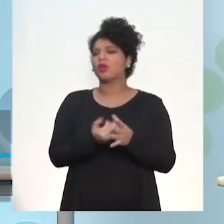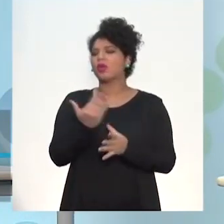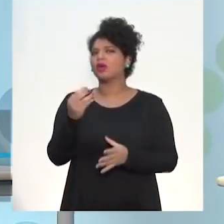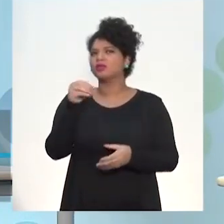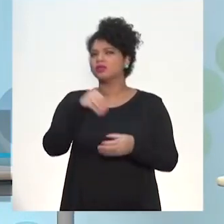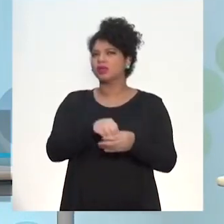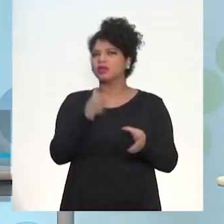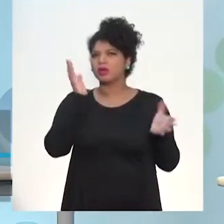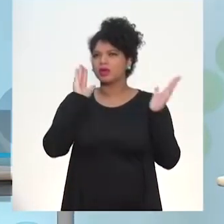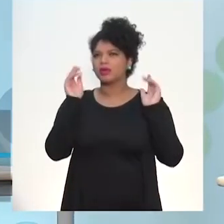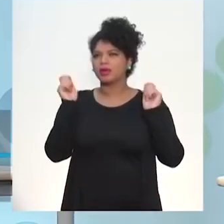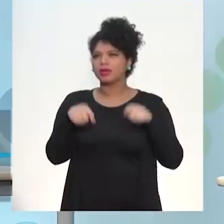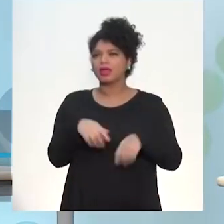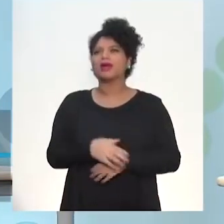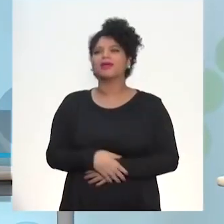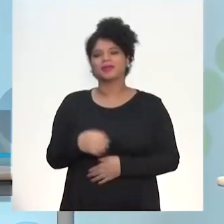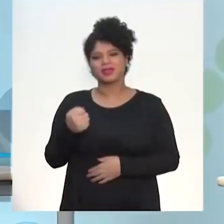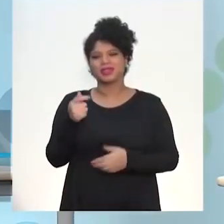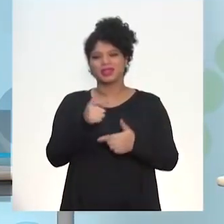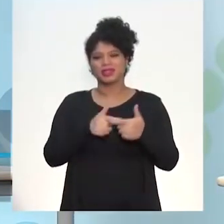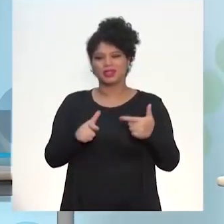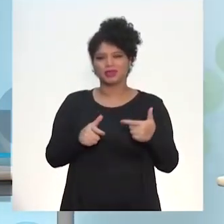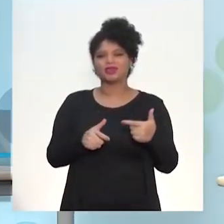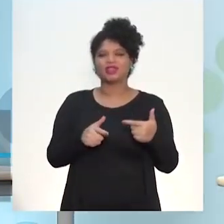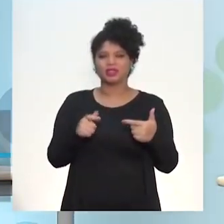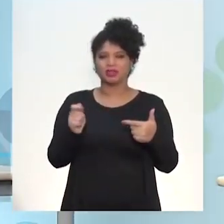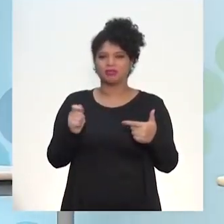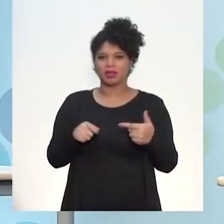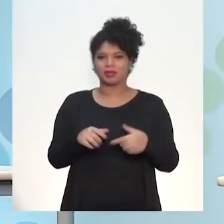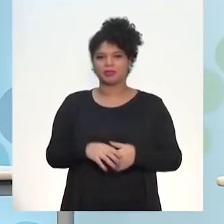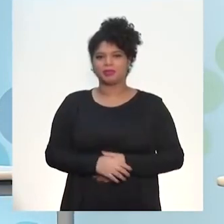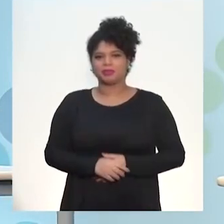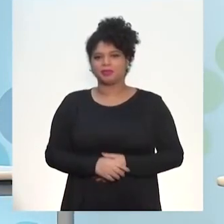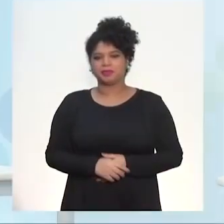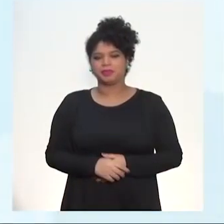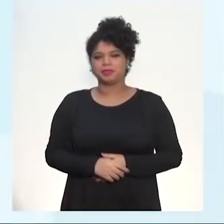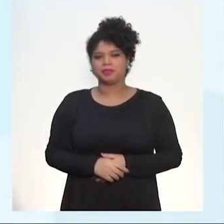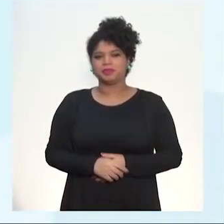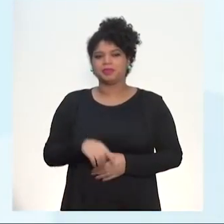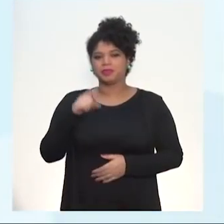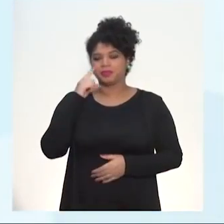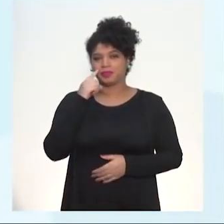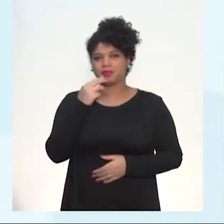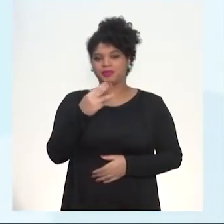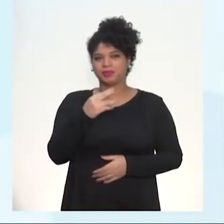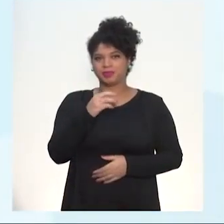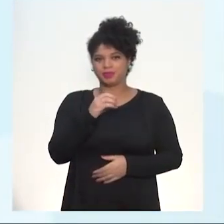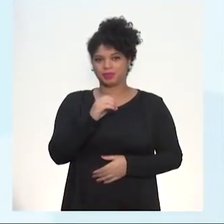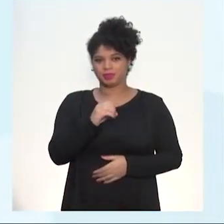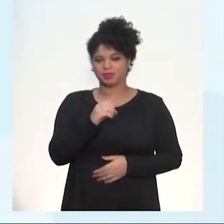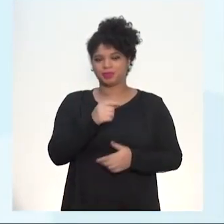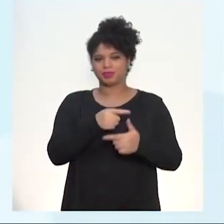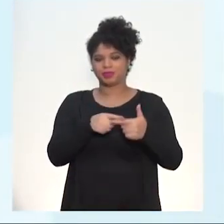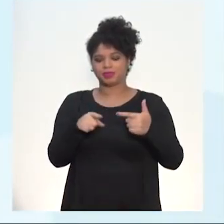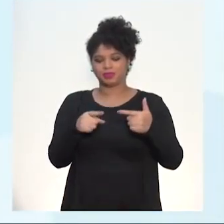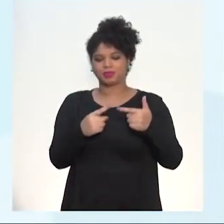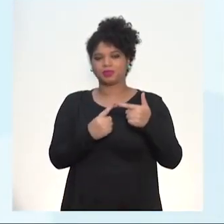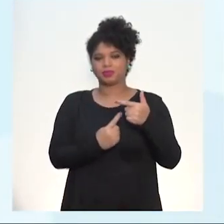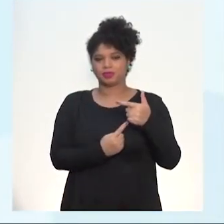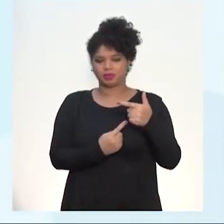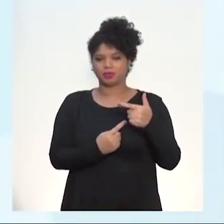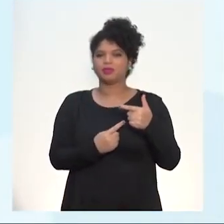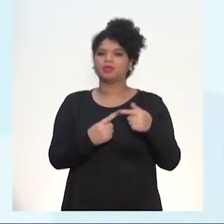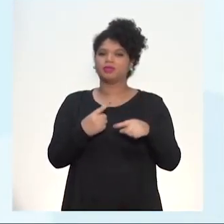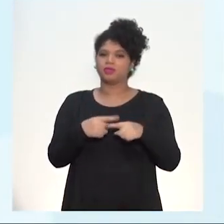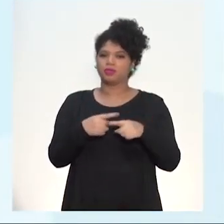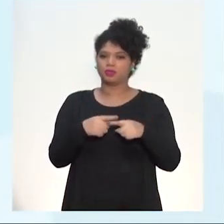cabem dentro desse caminhão, basta dividir um pelo outro, né? Uma medida pela outra. Então, eu vou dividir 30 por 1, certo? Como é metros